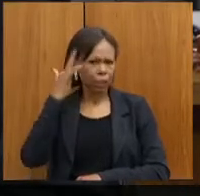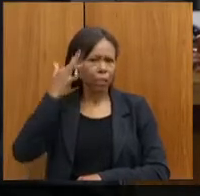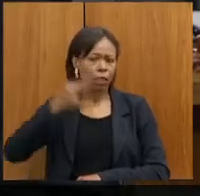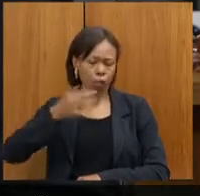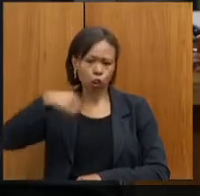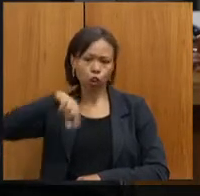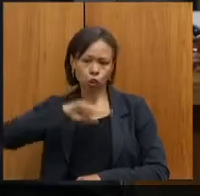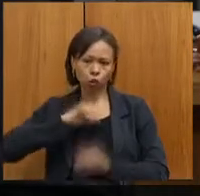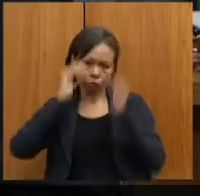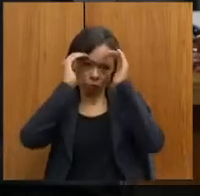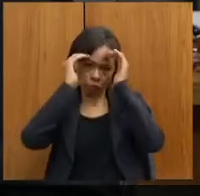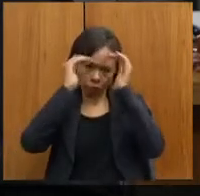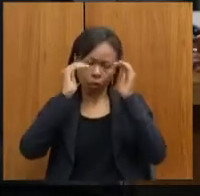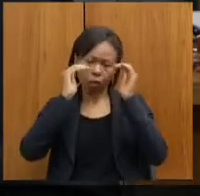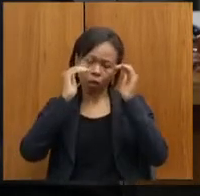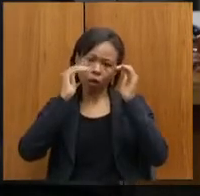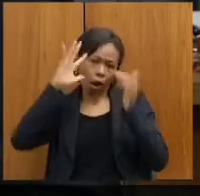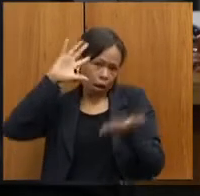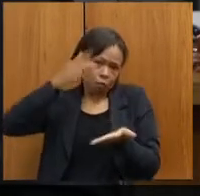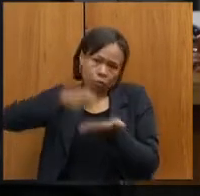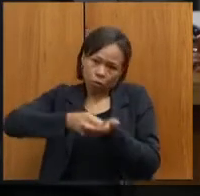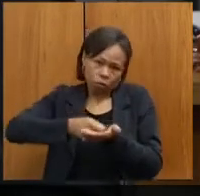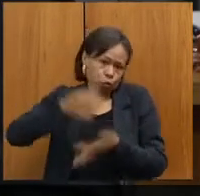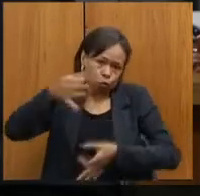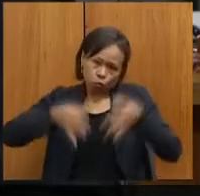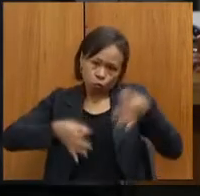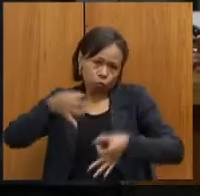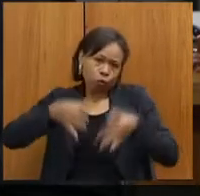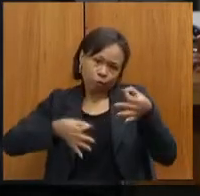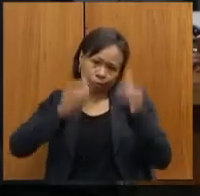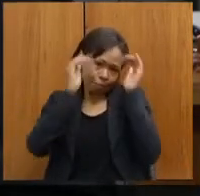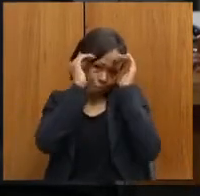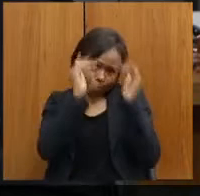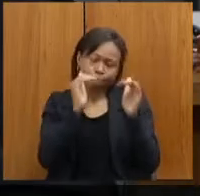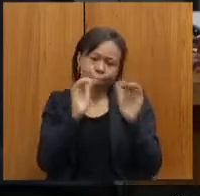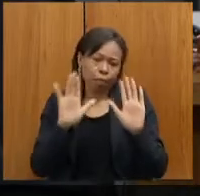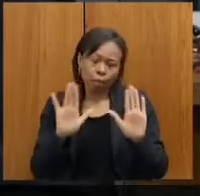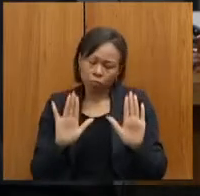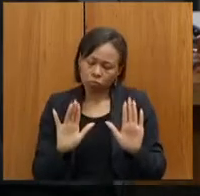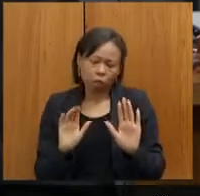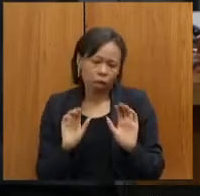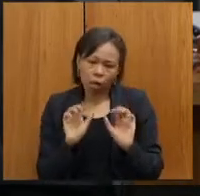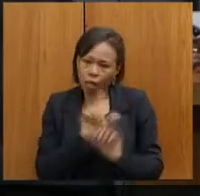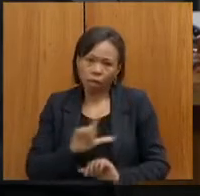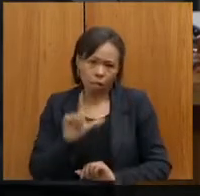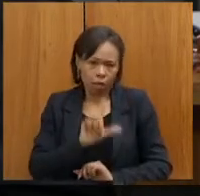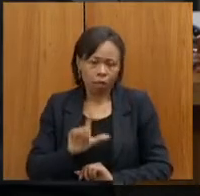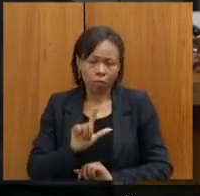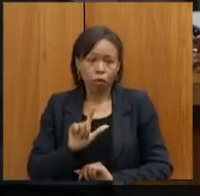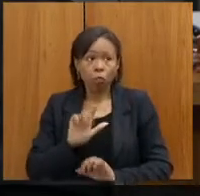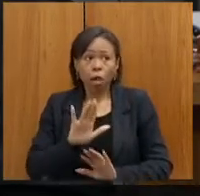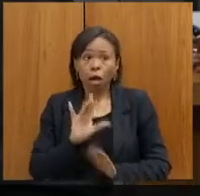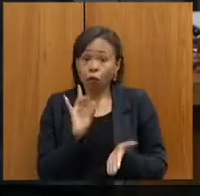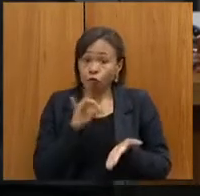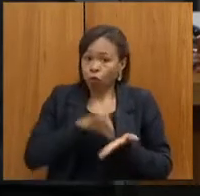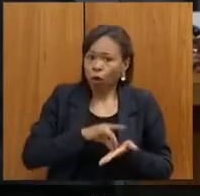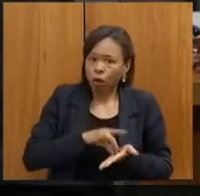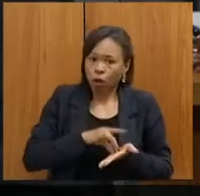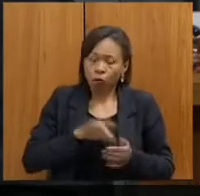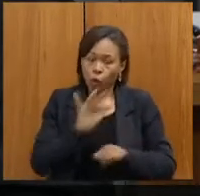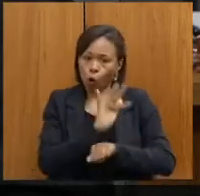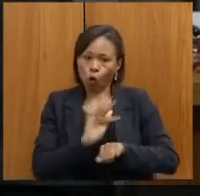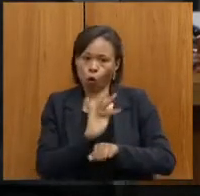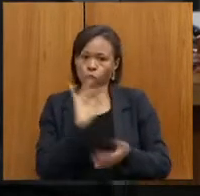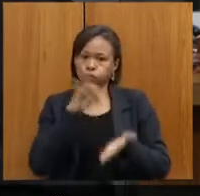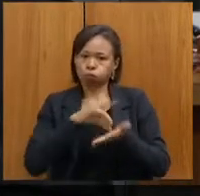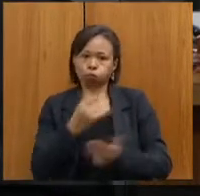cumprir a decisão judicial tem que ser cumprida não há nenhum questionamento sobre isso não fui formalizado ainda não